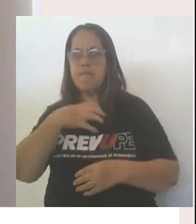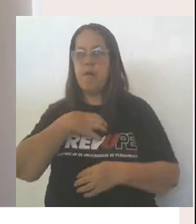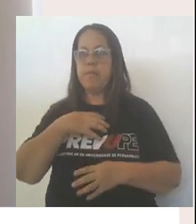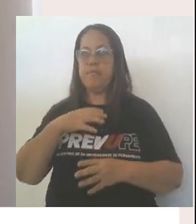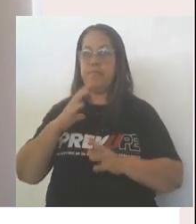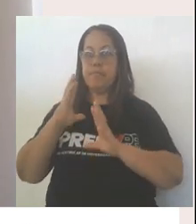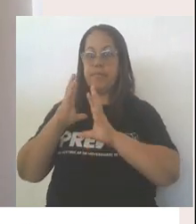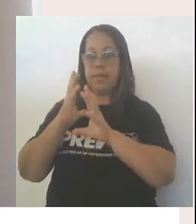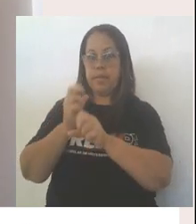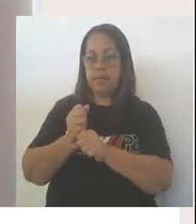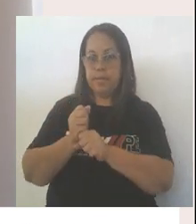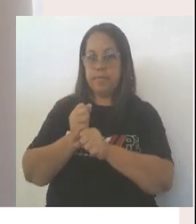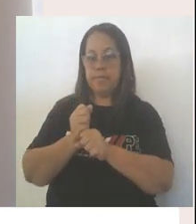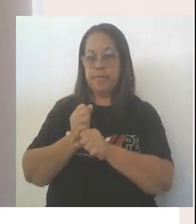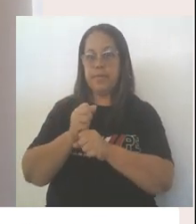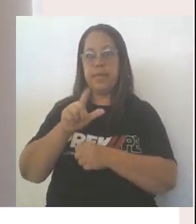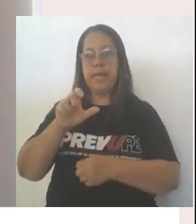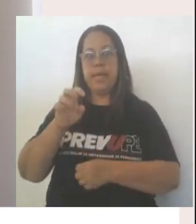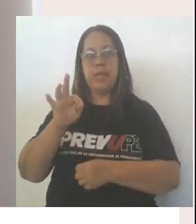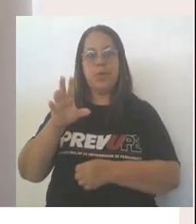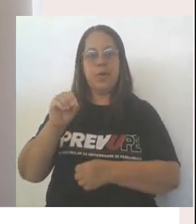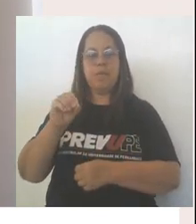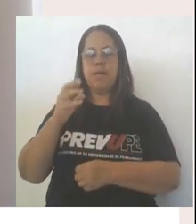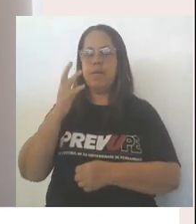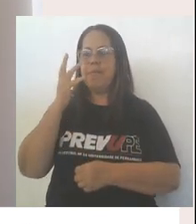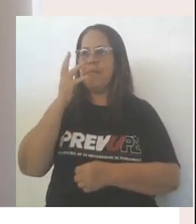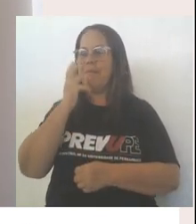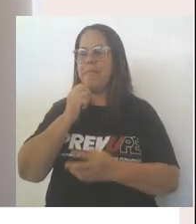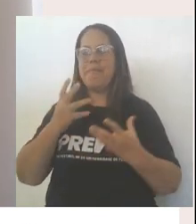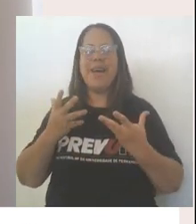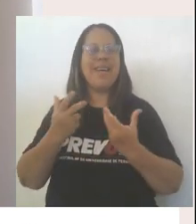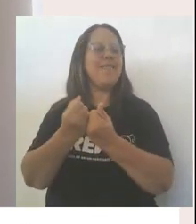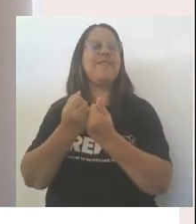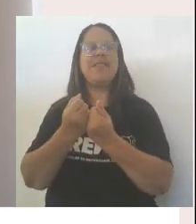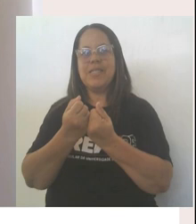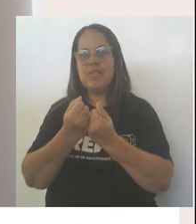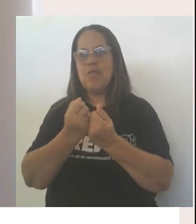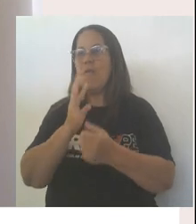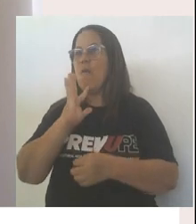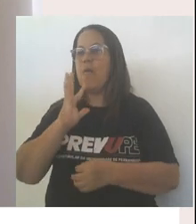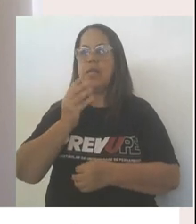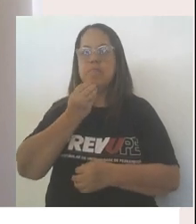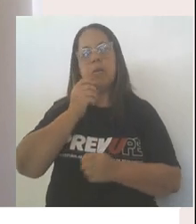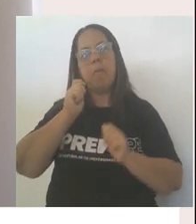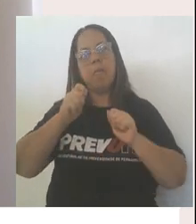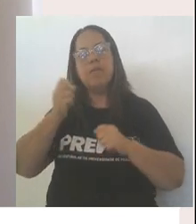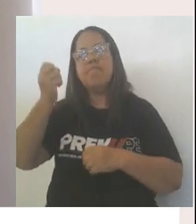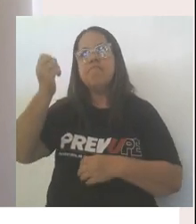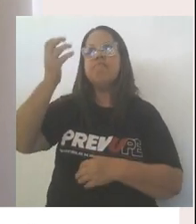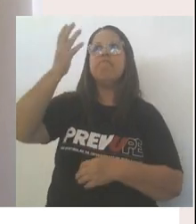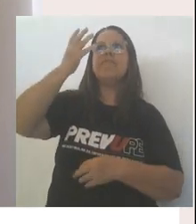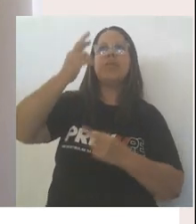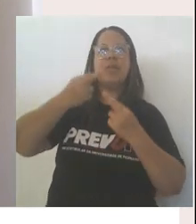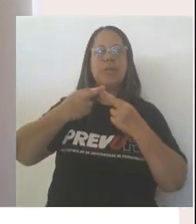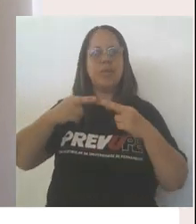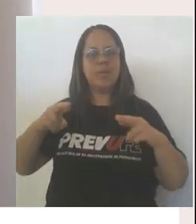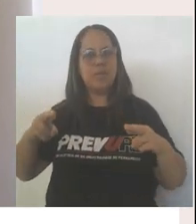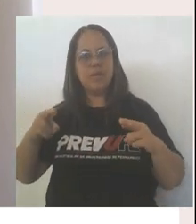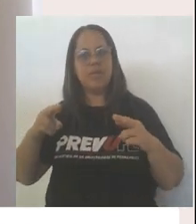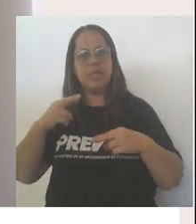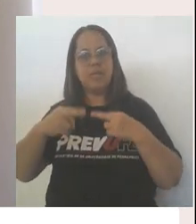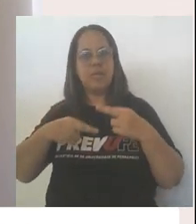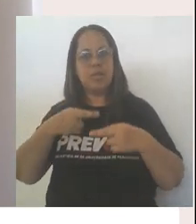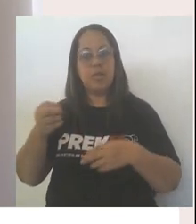Resumindo, a eletroquímica é uma ciência fascinante. Conhecimento em eletroquímica pode inspirar soluções inovadoras